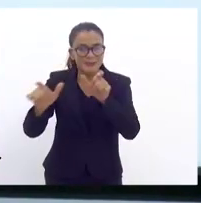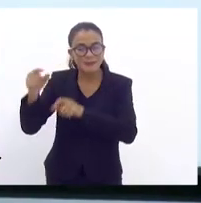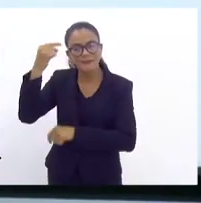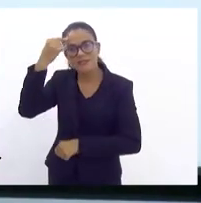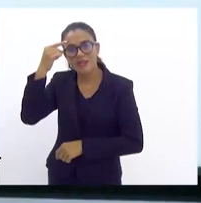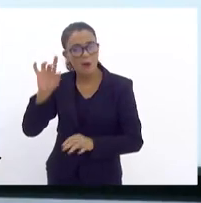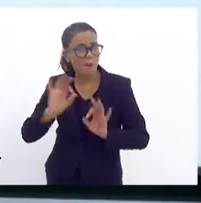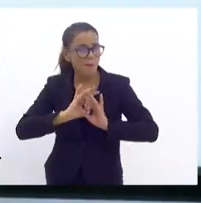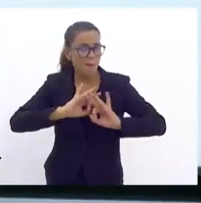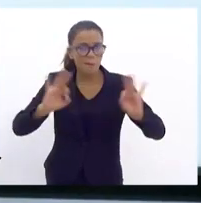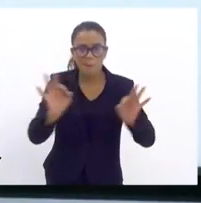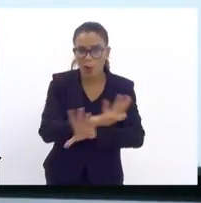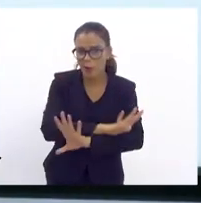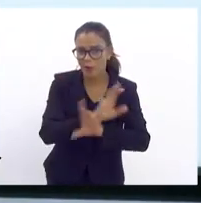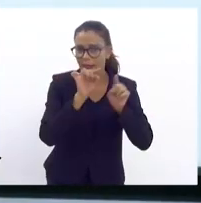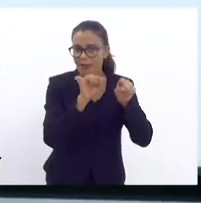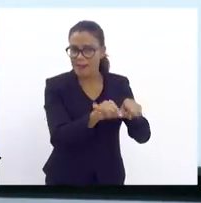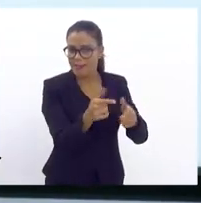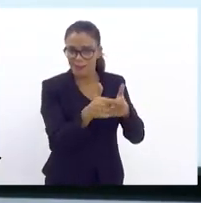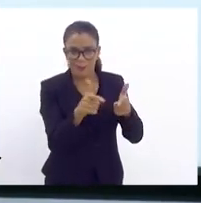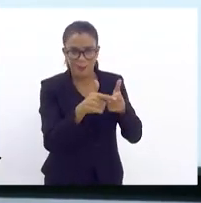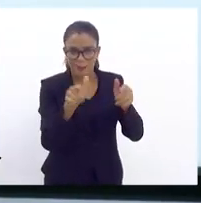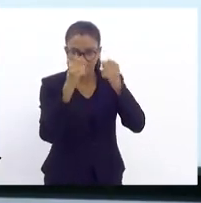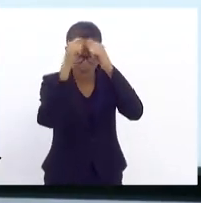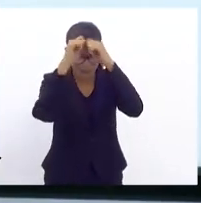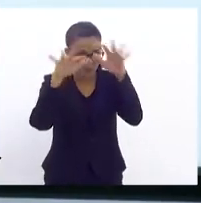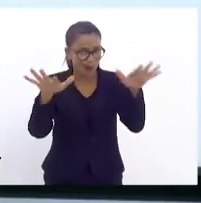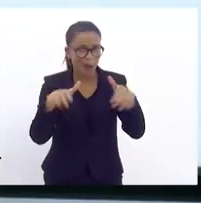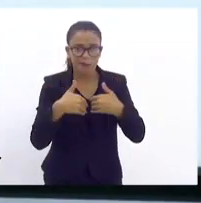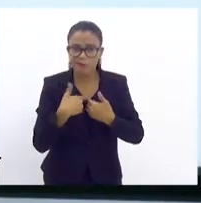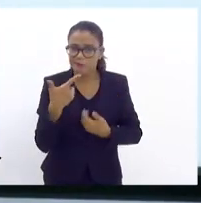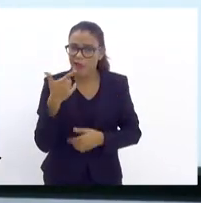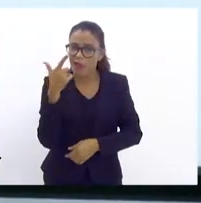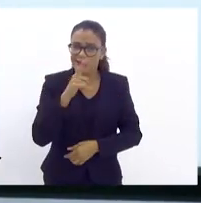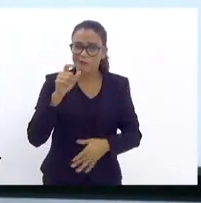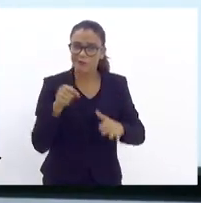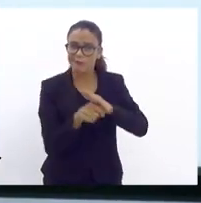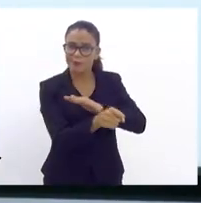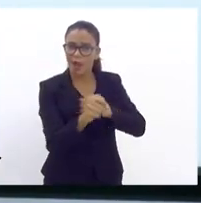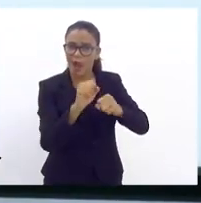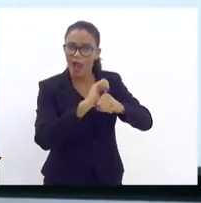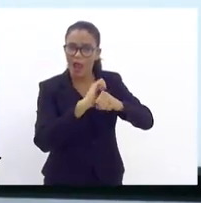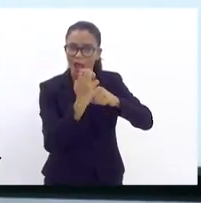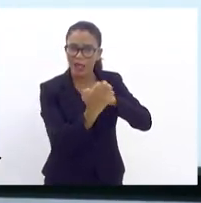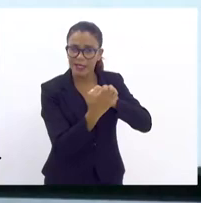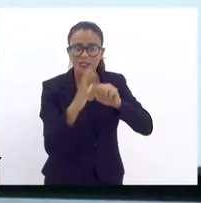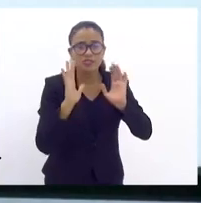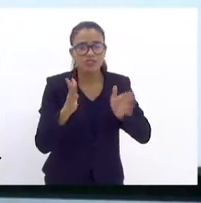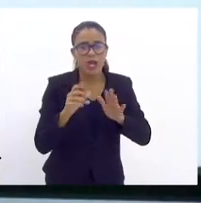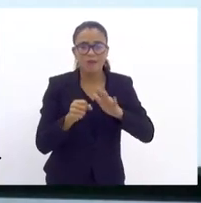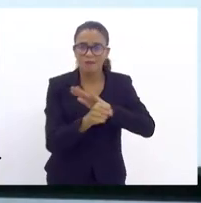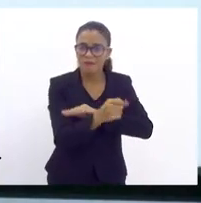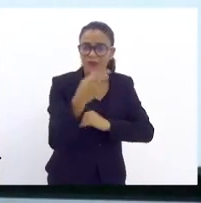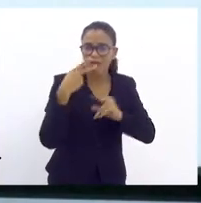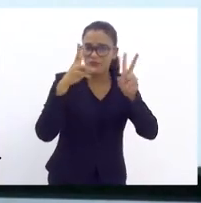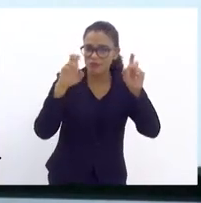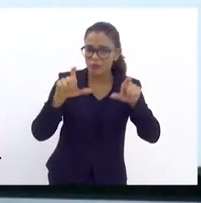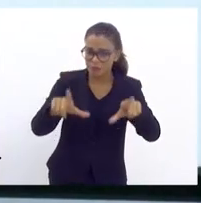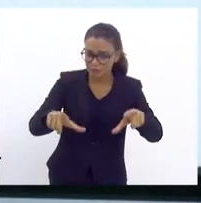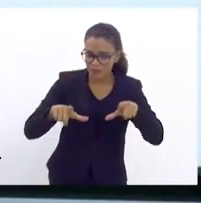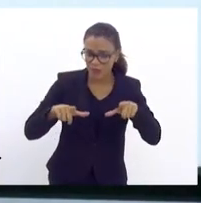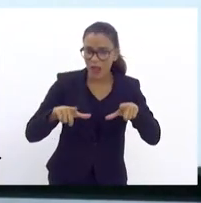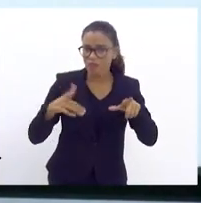encerrou o problema do autismo né pronto já discutimos mediação escolar já falamos da questão da saúde do laudo